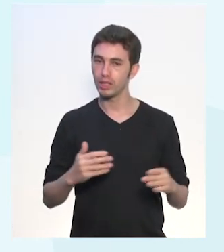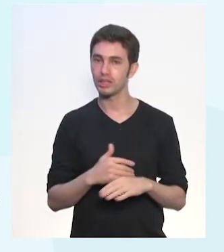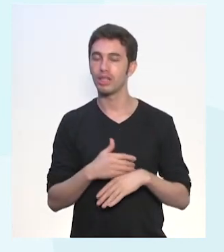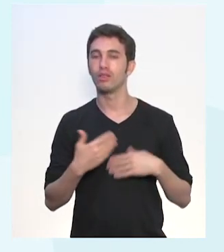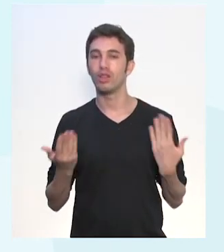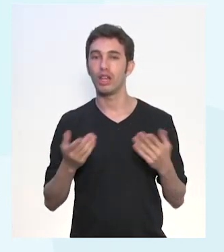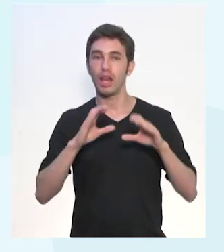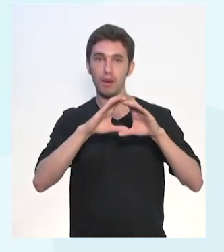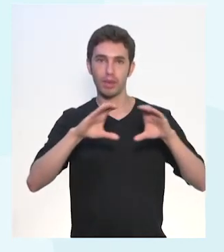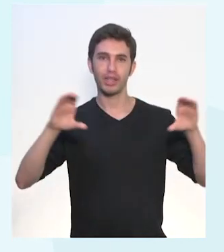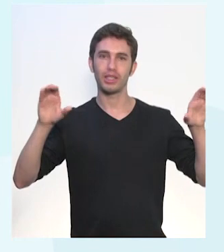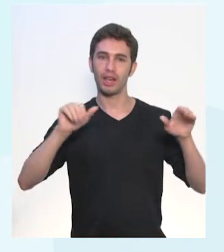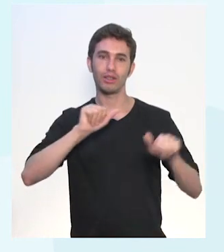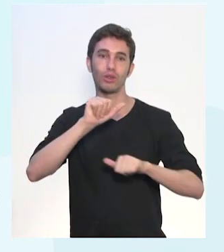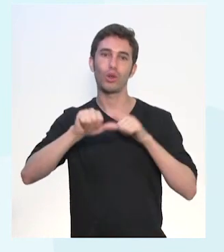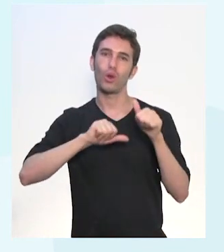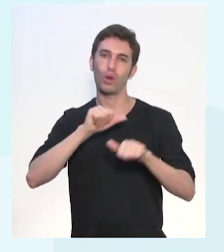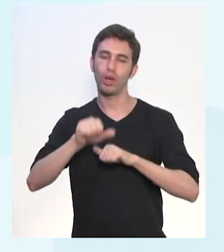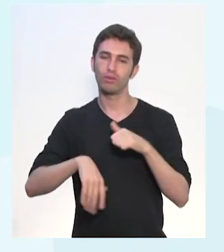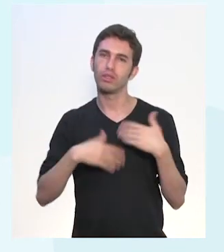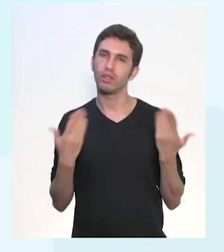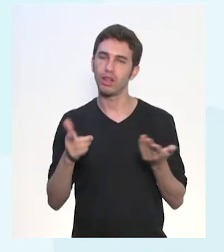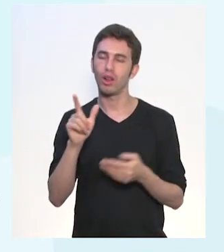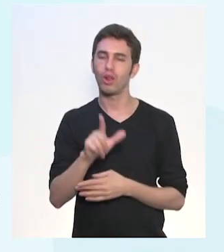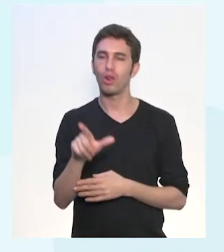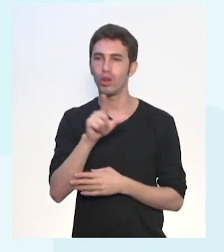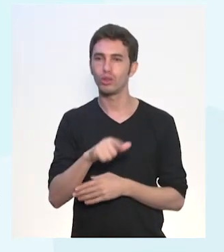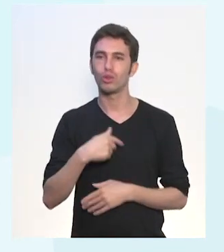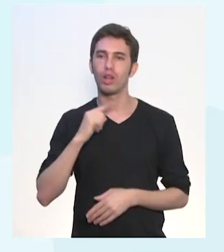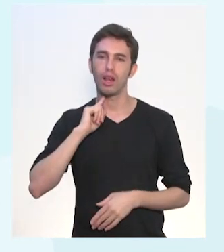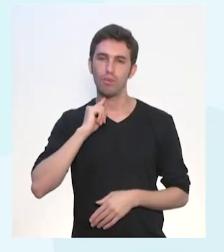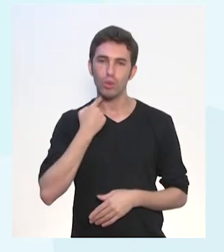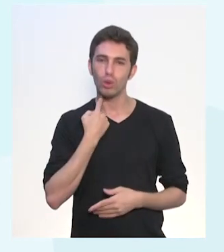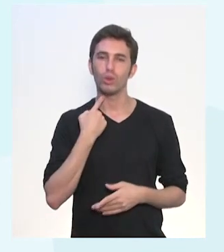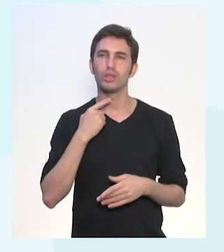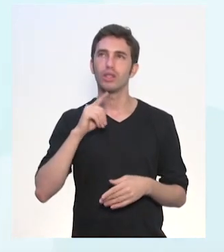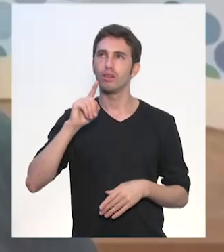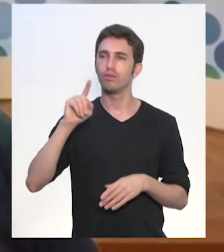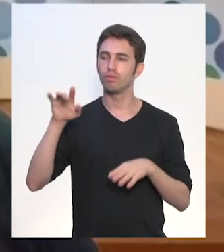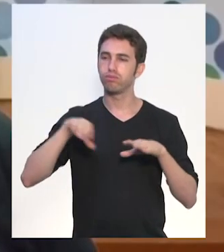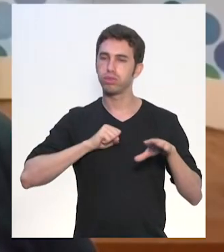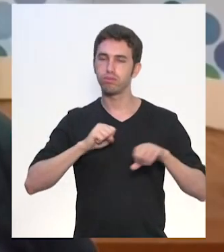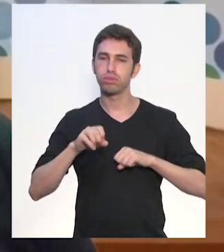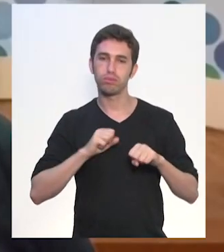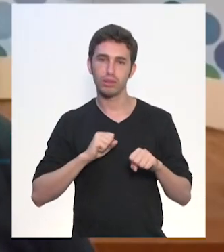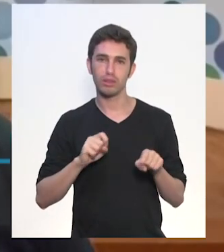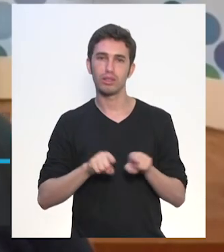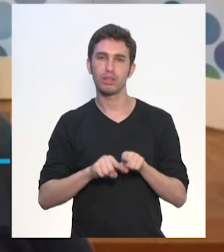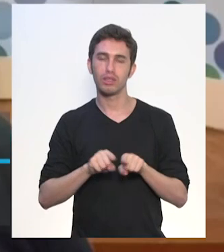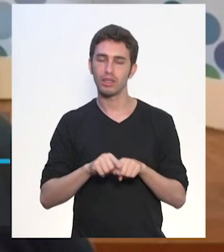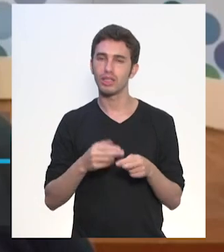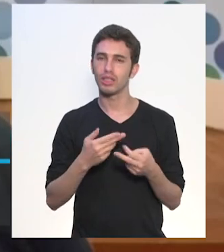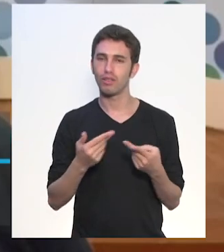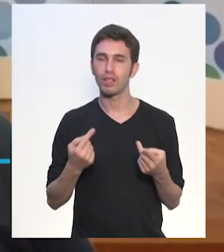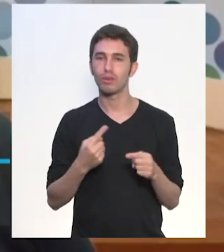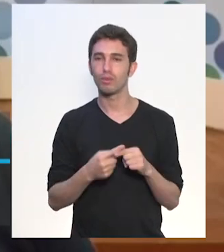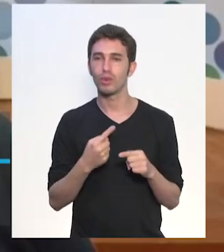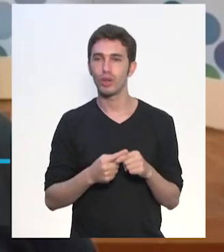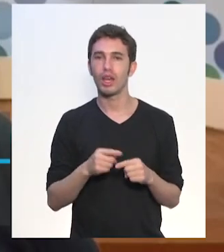sua paisagem. E, logicamente, né, contaminando-se aí com a poluição vinda aí, né, da poluição do